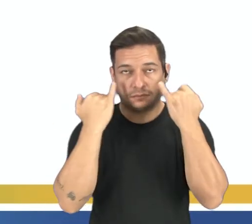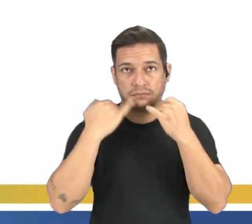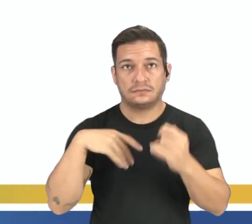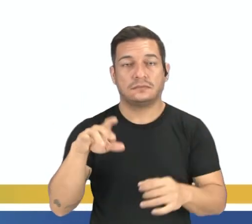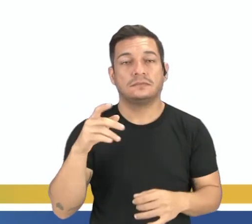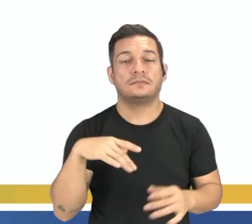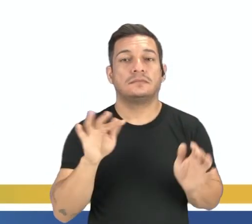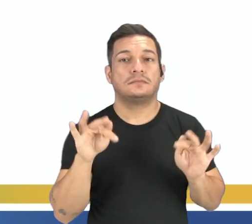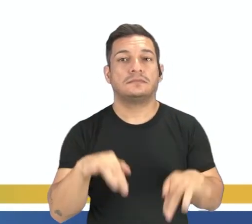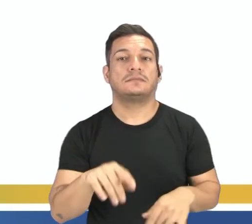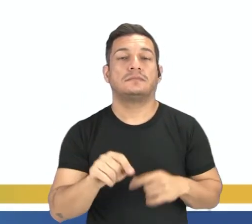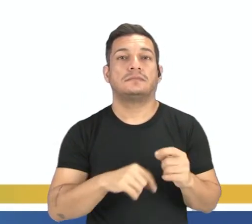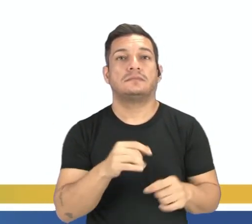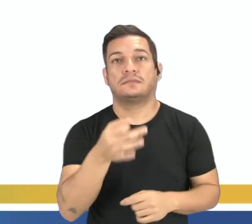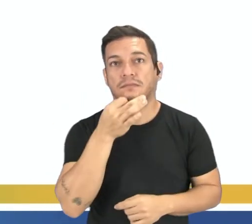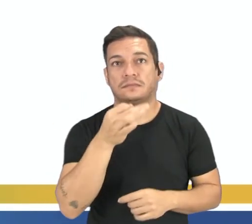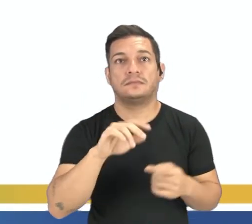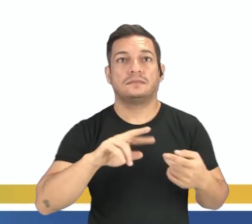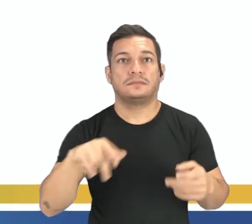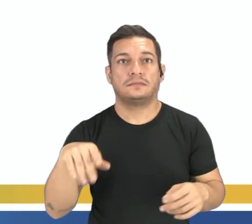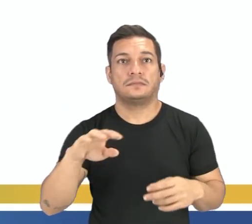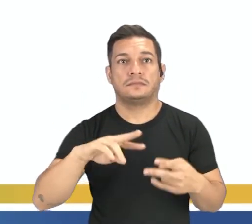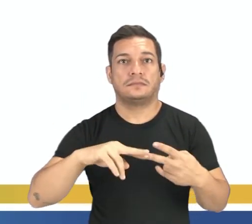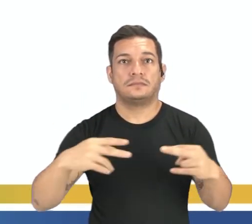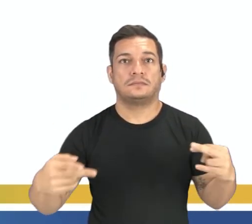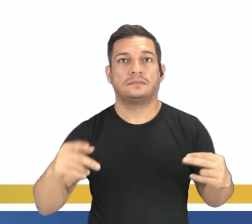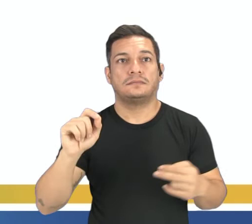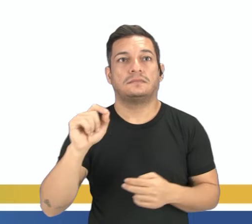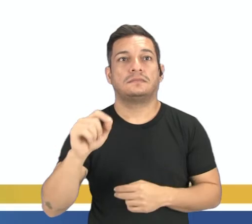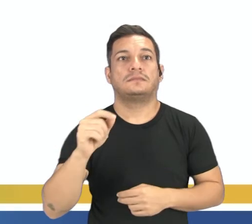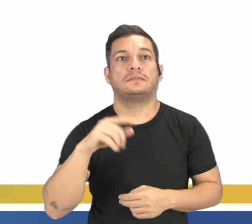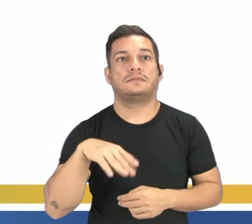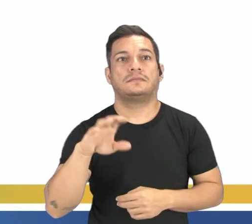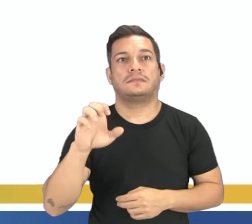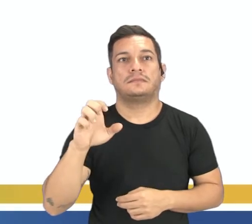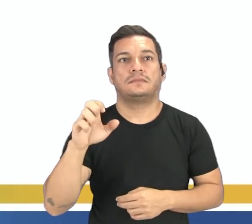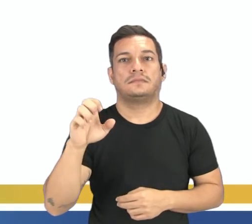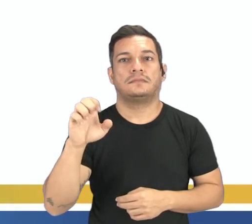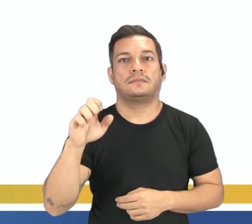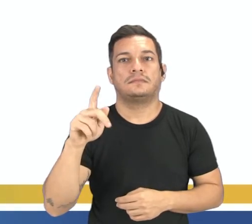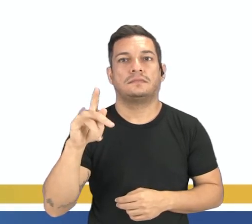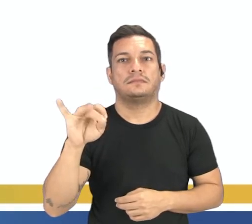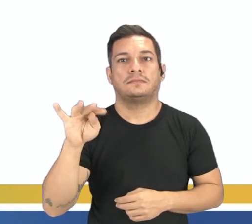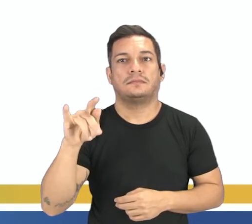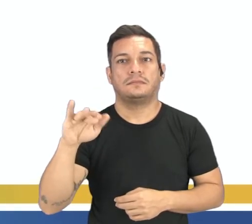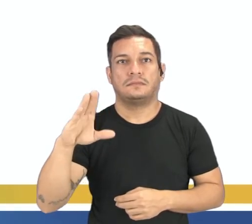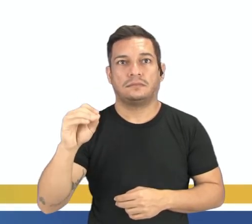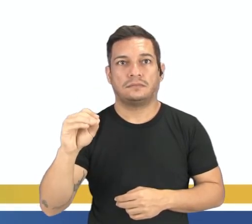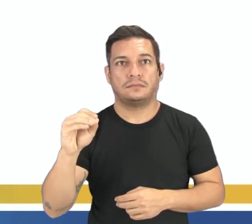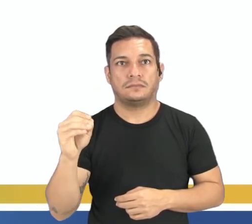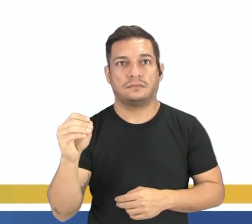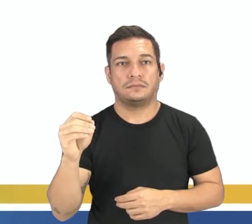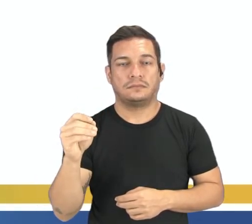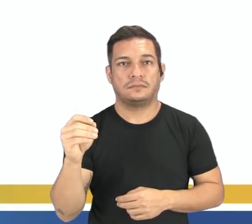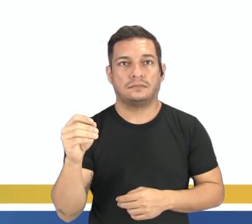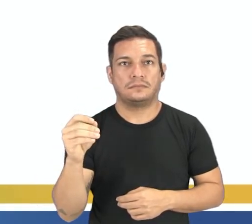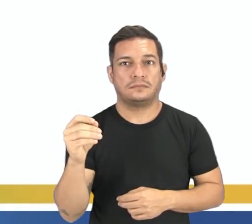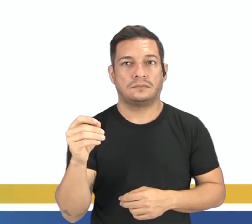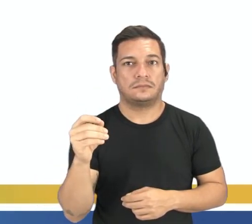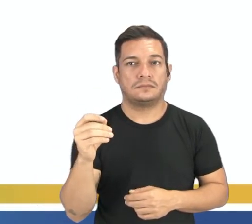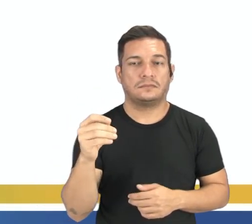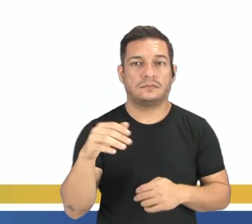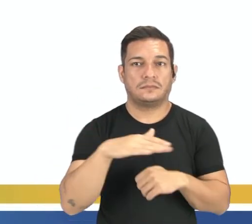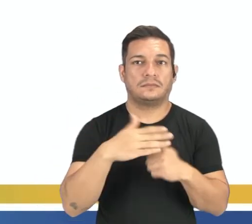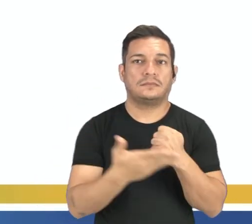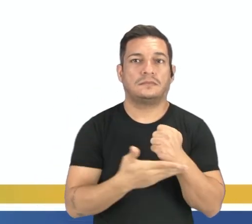que A é epistático sobre o alelo. Ora, quando eu tenho A, ele vai ser